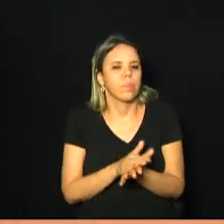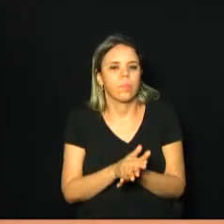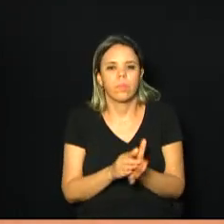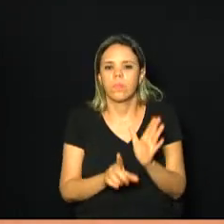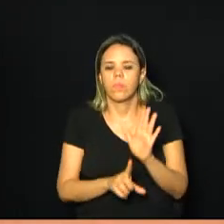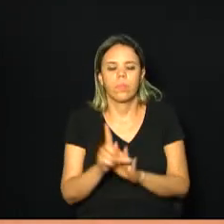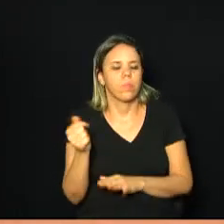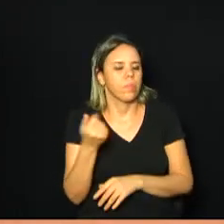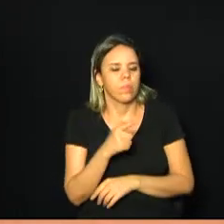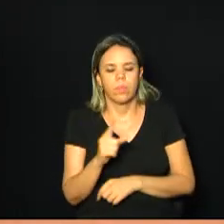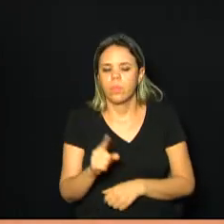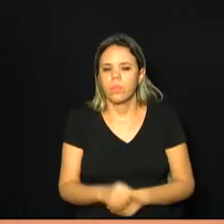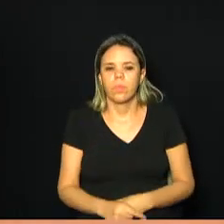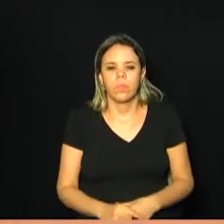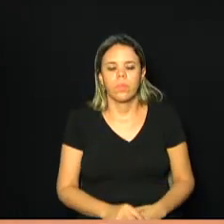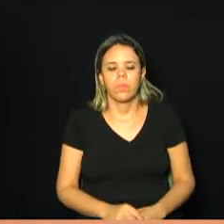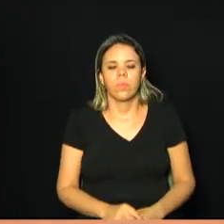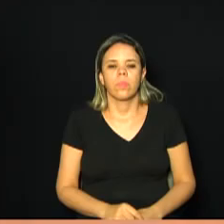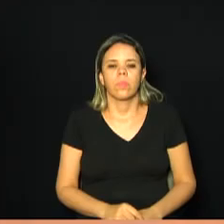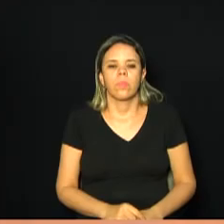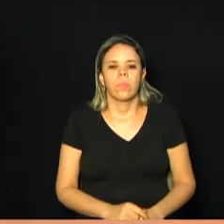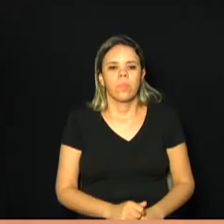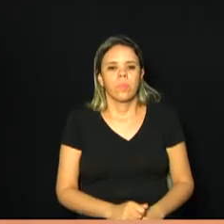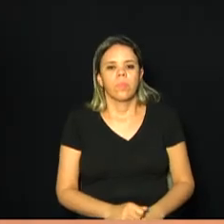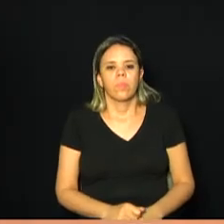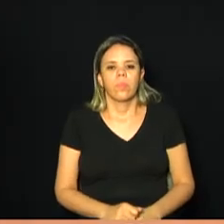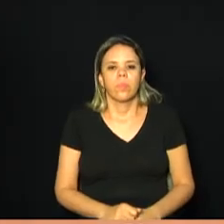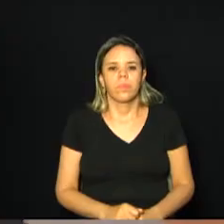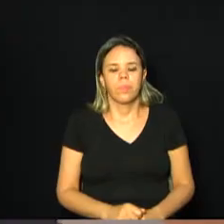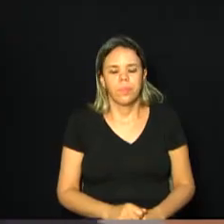renda. Exatamente. Doutora Com Adriana. licença, muito obrigado.